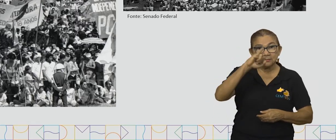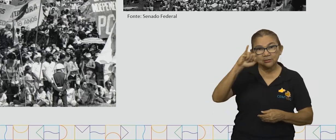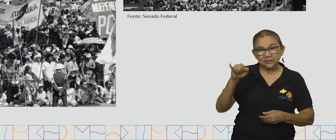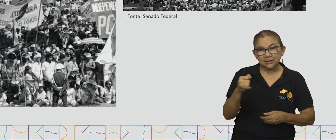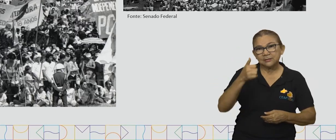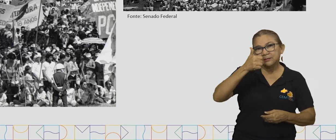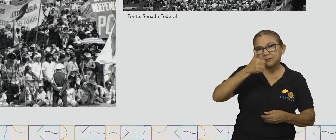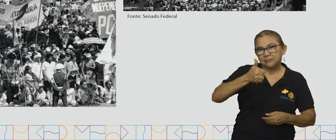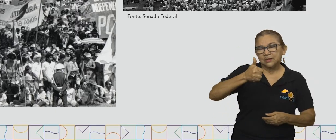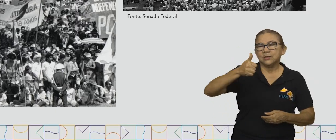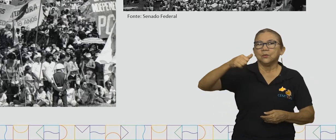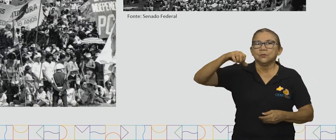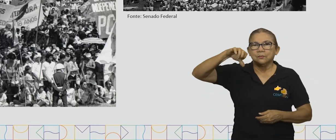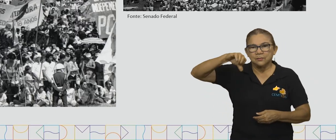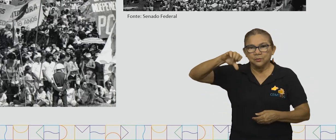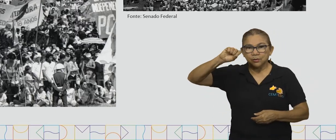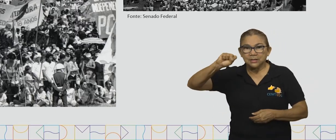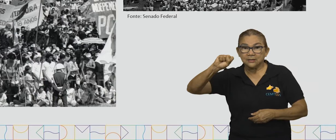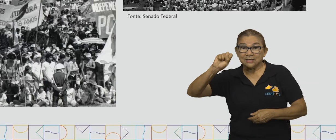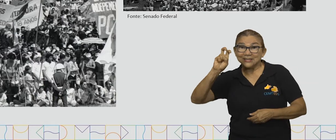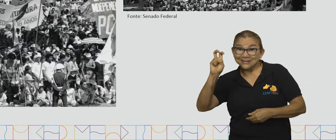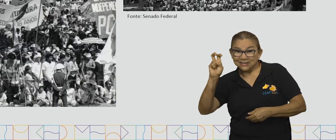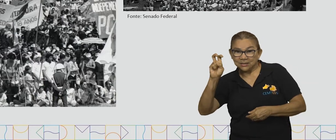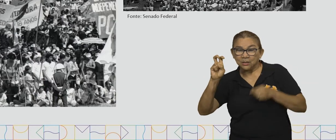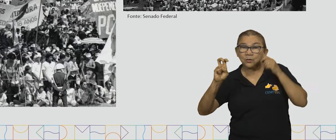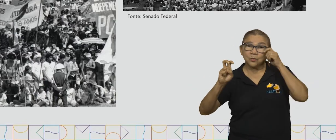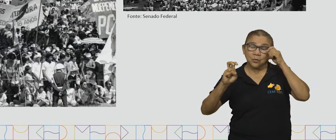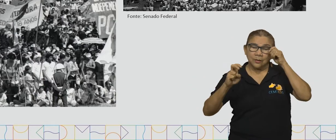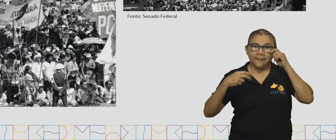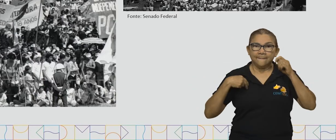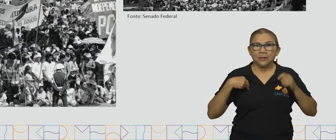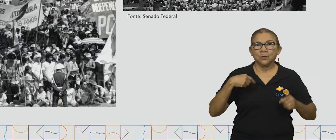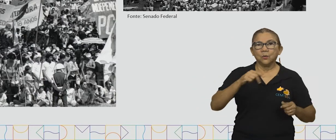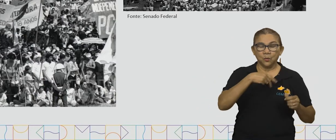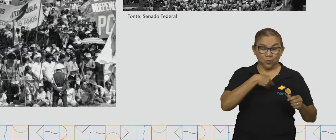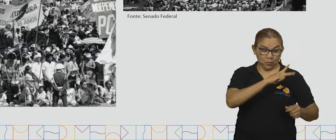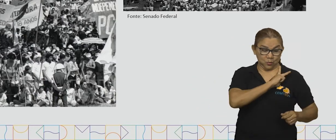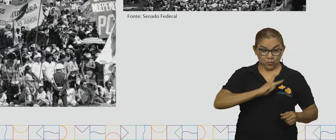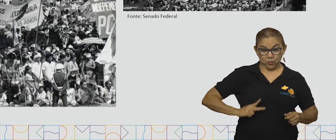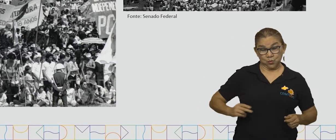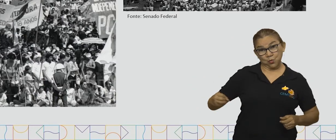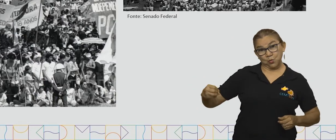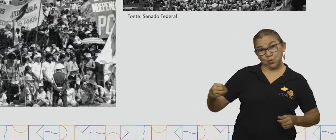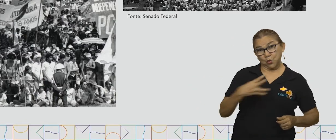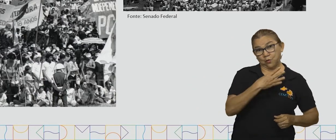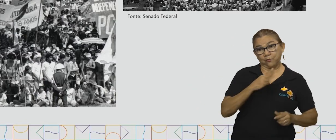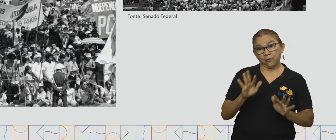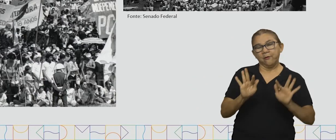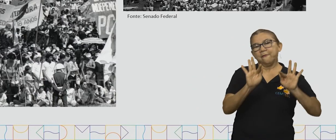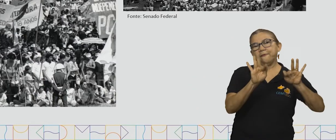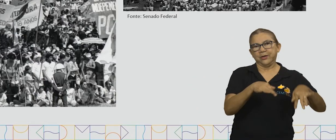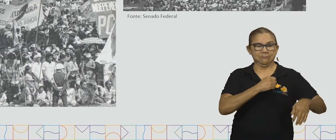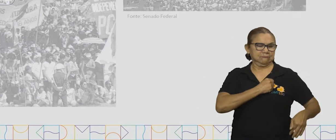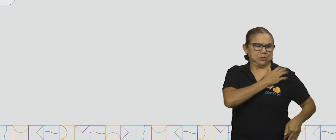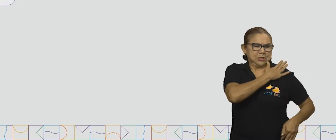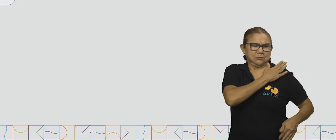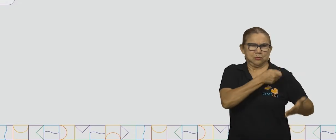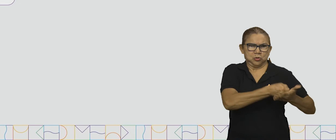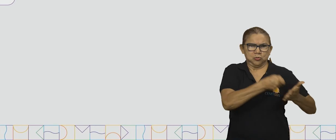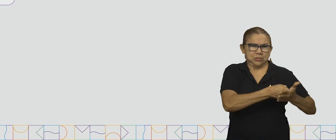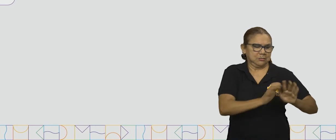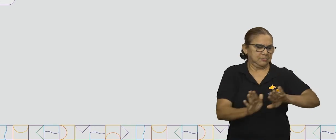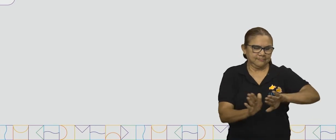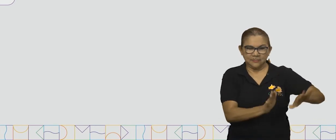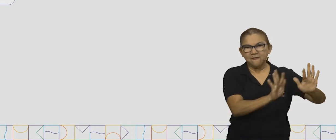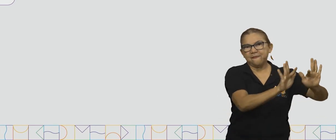1985, Tancredo Neves foi eleito presidente pelo Congresso Nacional, marcando o fim da ditadura no Brasil. Com o